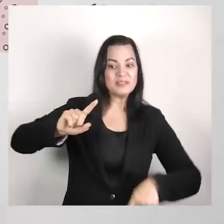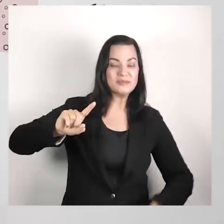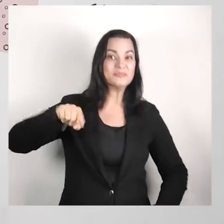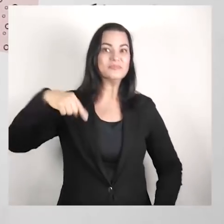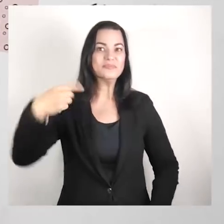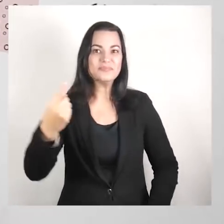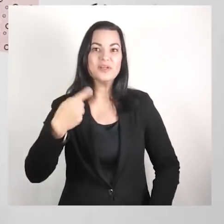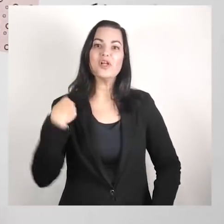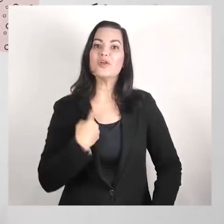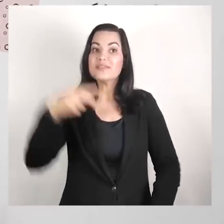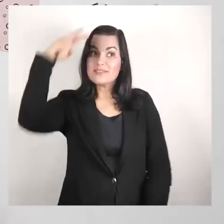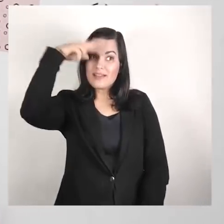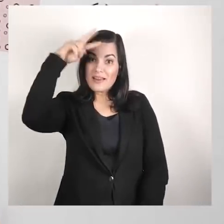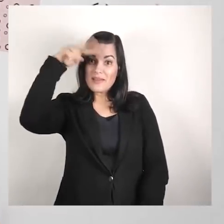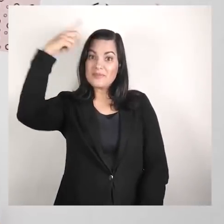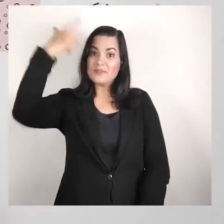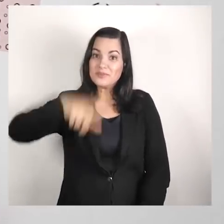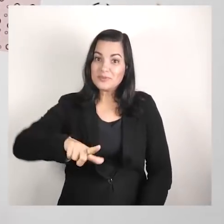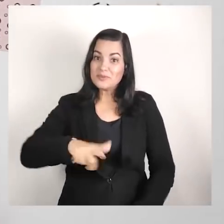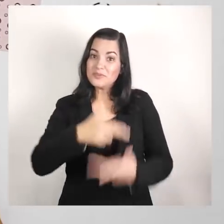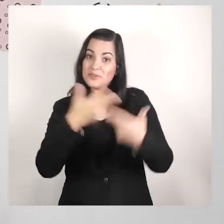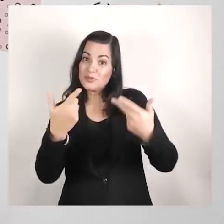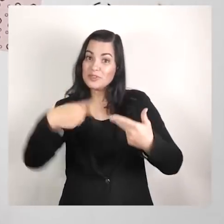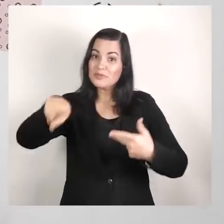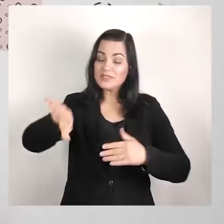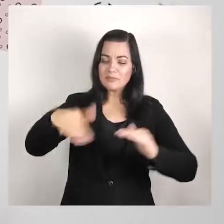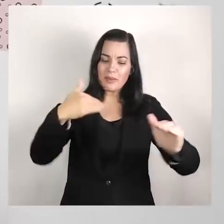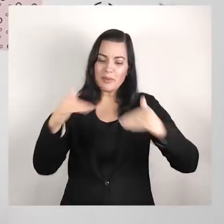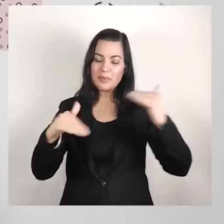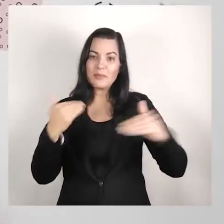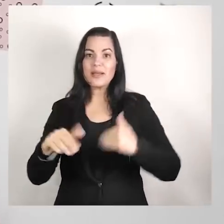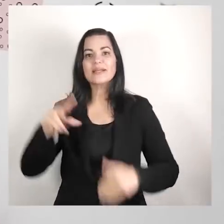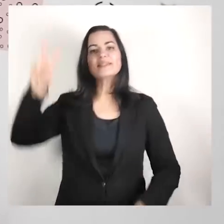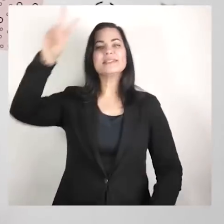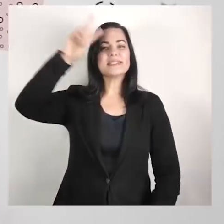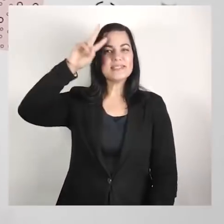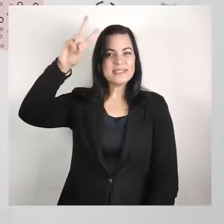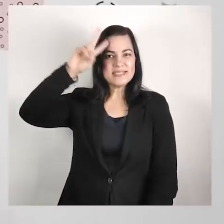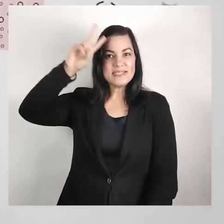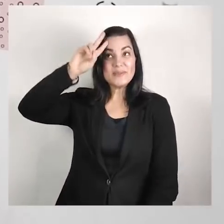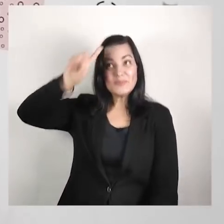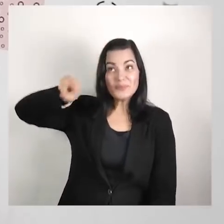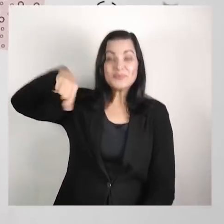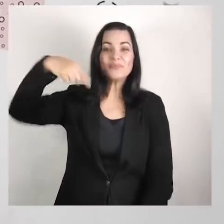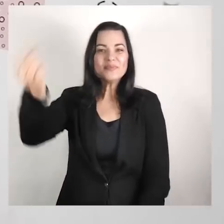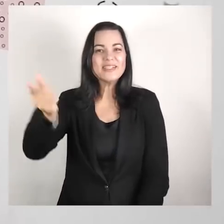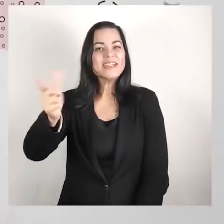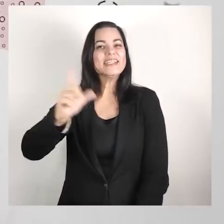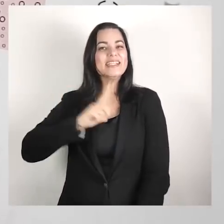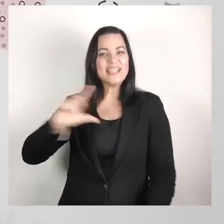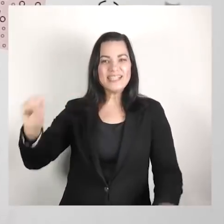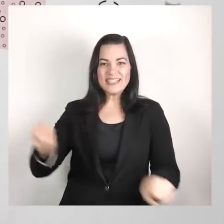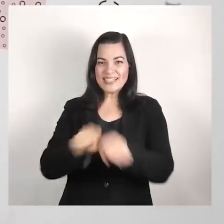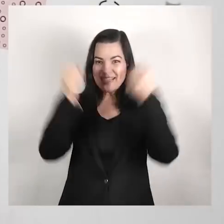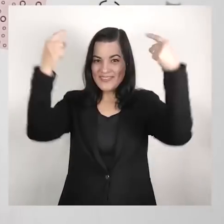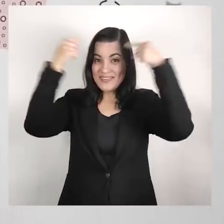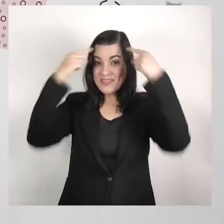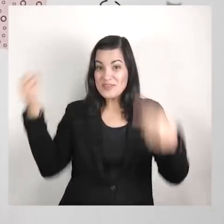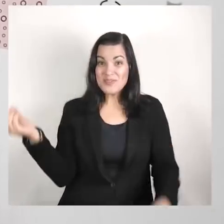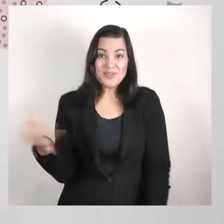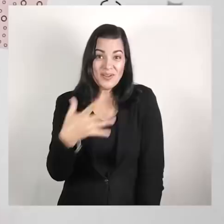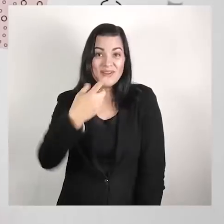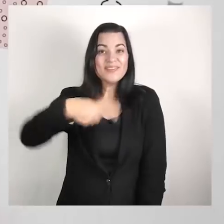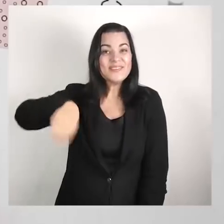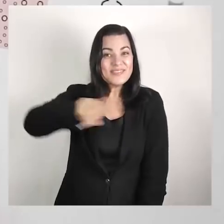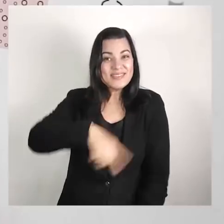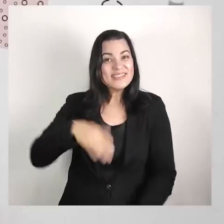na semana que vem, na sexta-feira, nós vamos resgatar essas hipóteses e na segunda